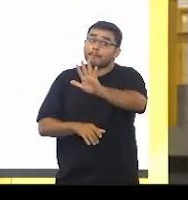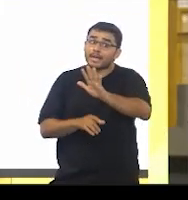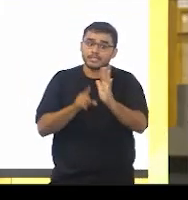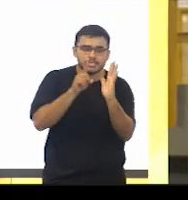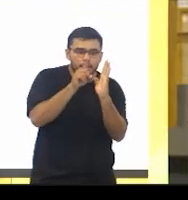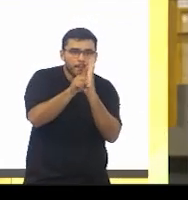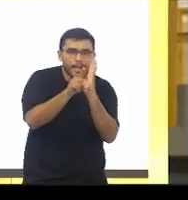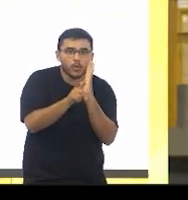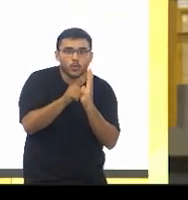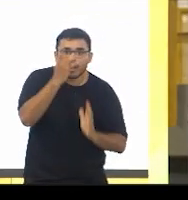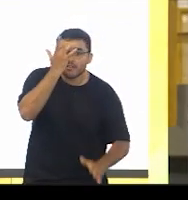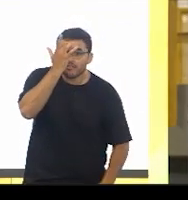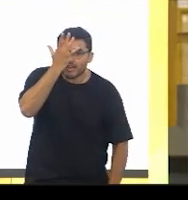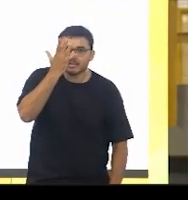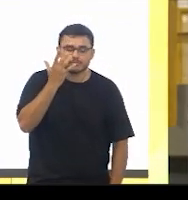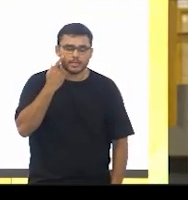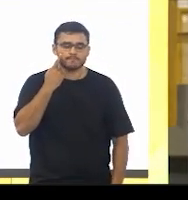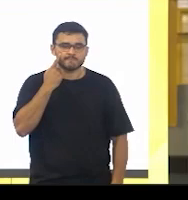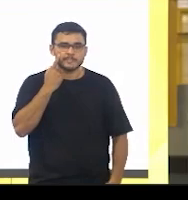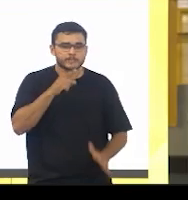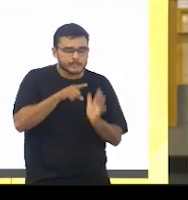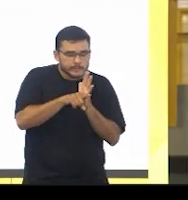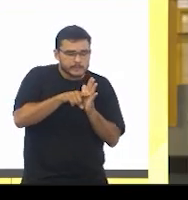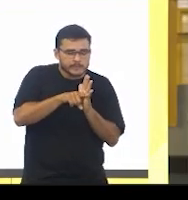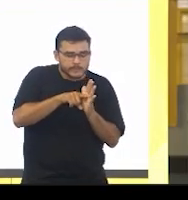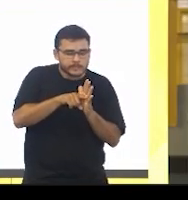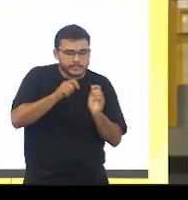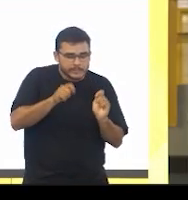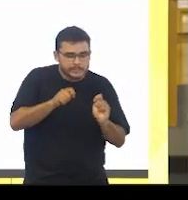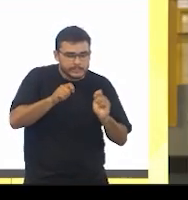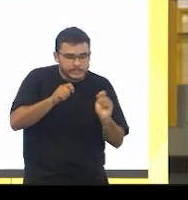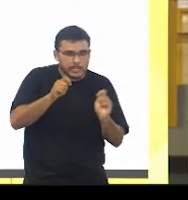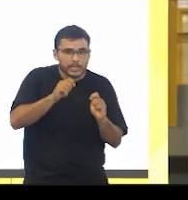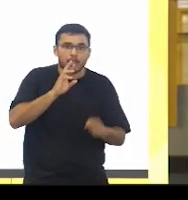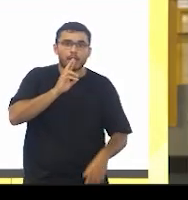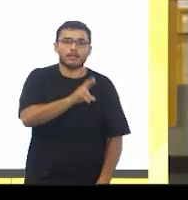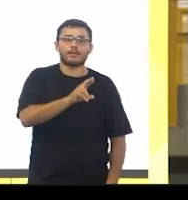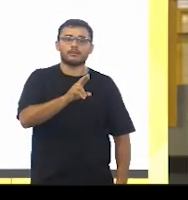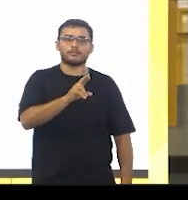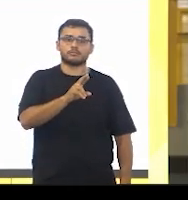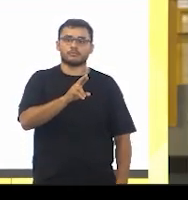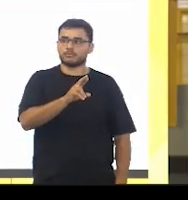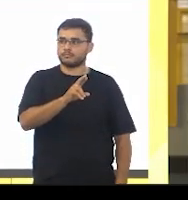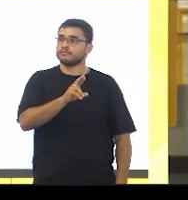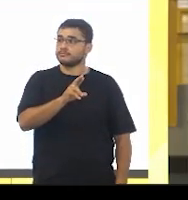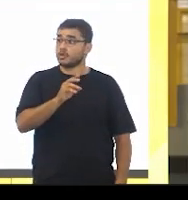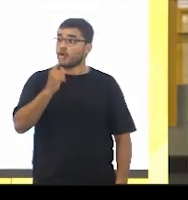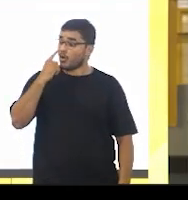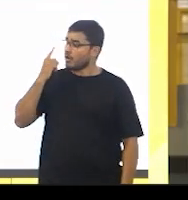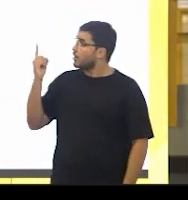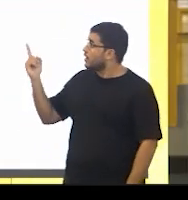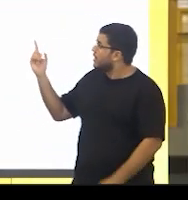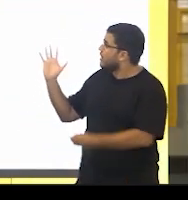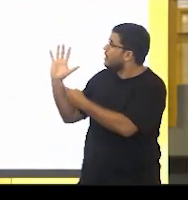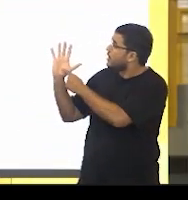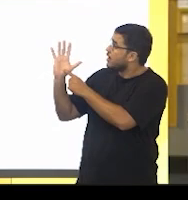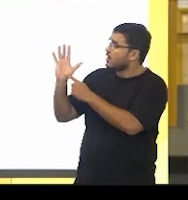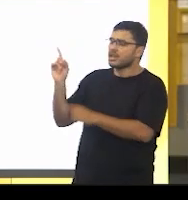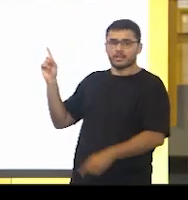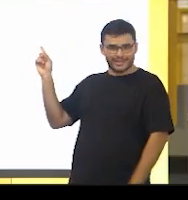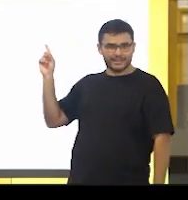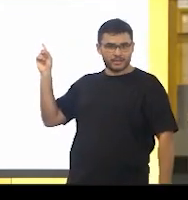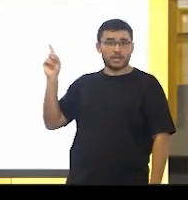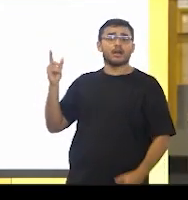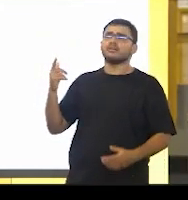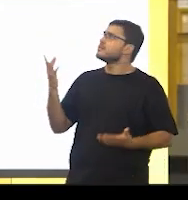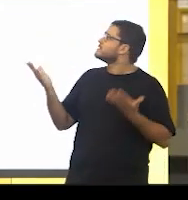do Enem, e vocês sabem que o Enem é por competência e habilidade. GG, onde é que eu encontro isso? site